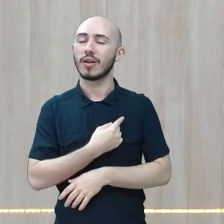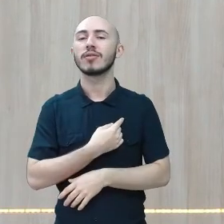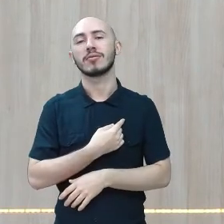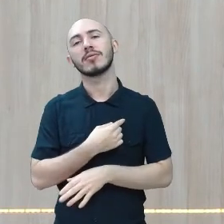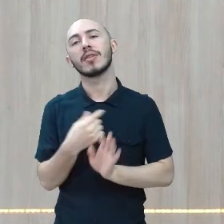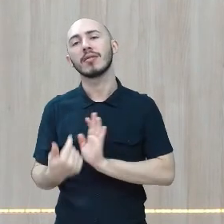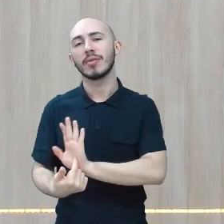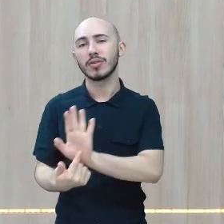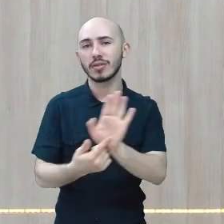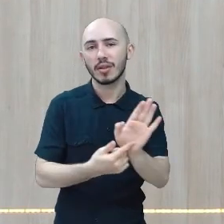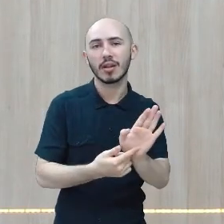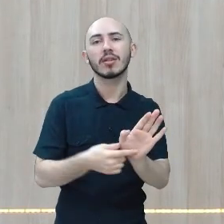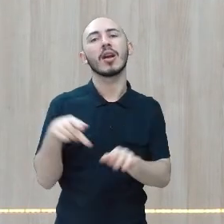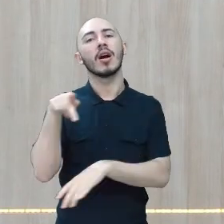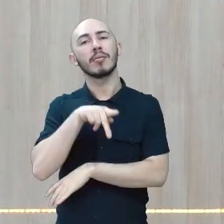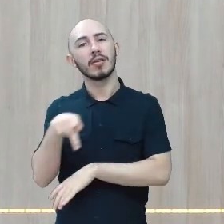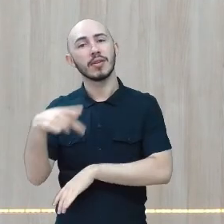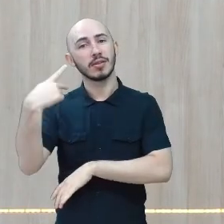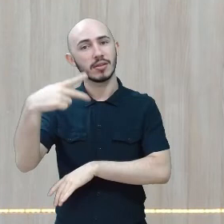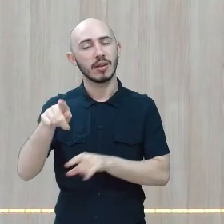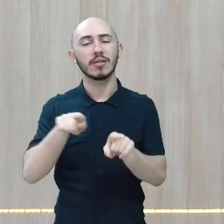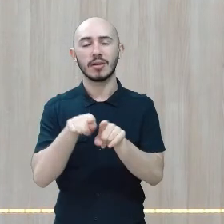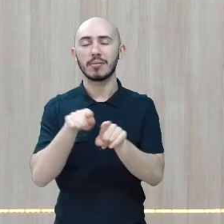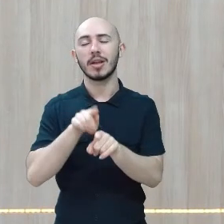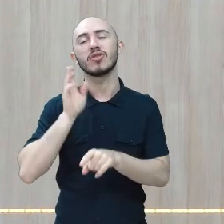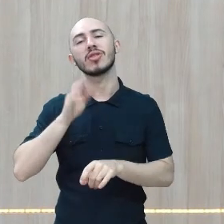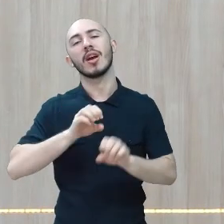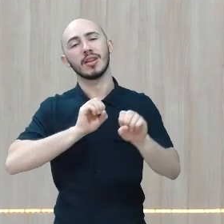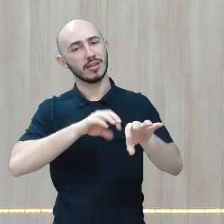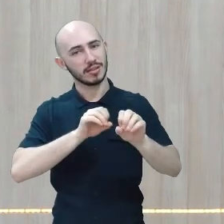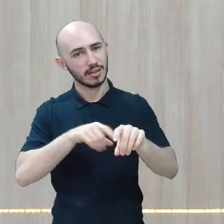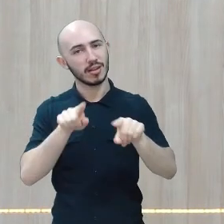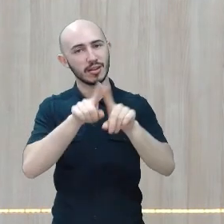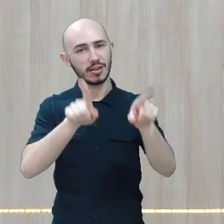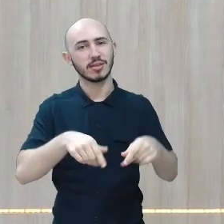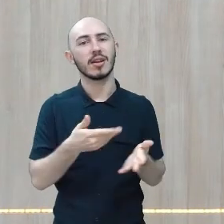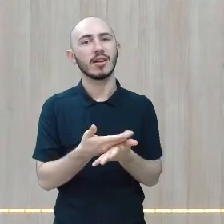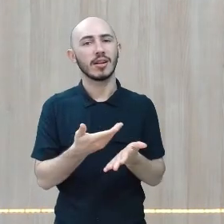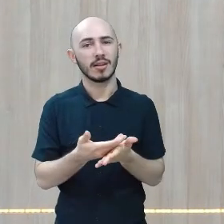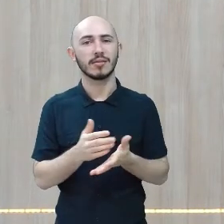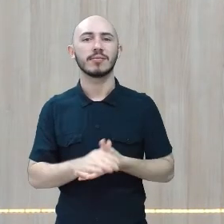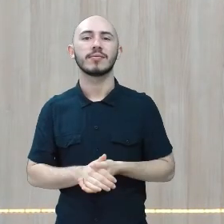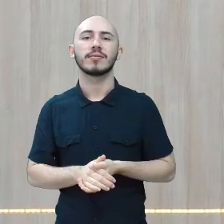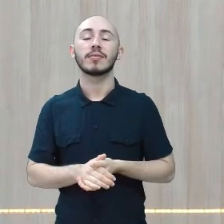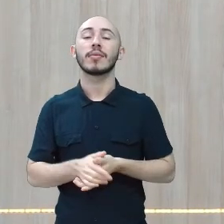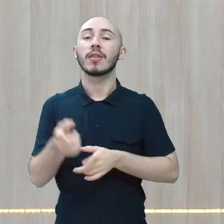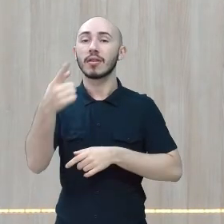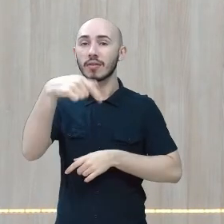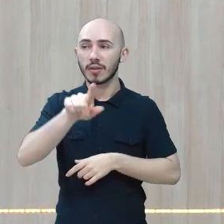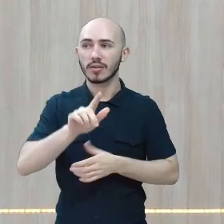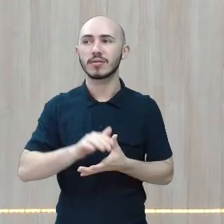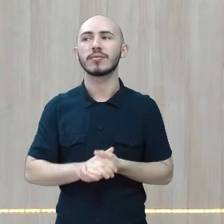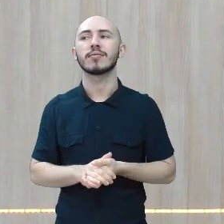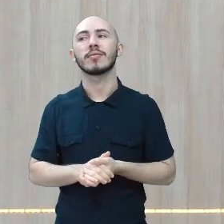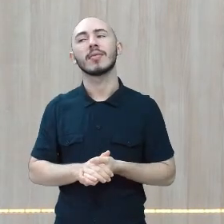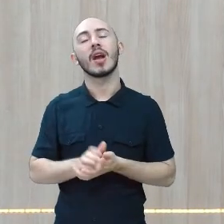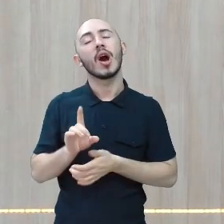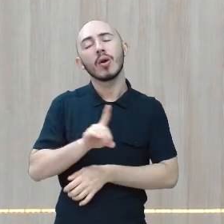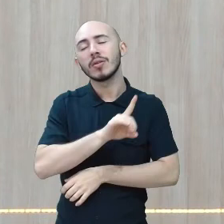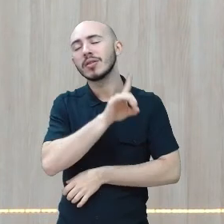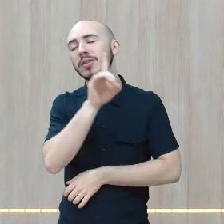reforçando aquilo que os nossos colegas estão fazendo na sala de aula. Então, tenham todos um